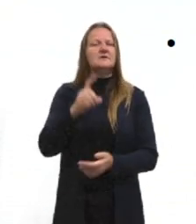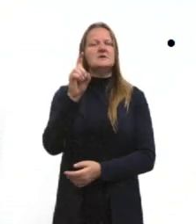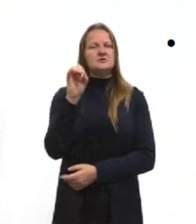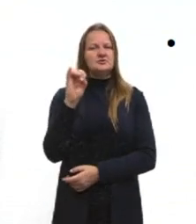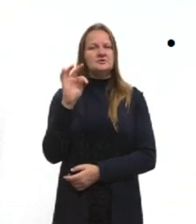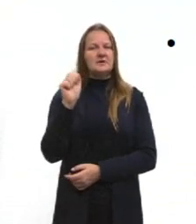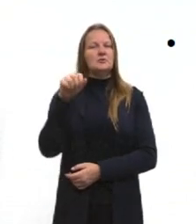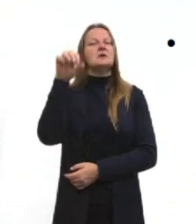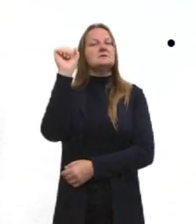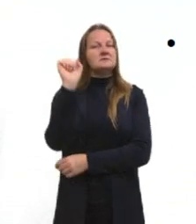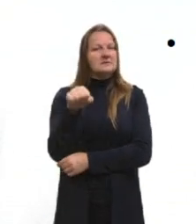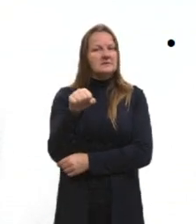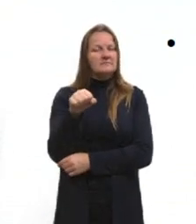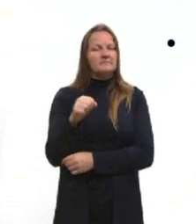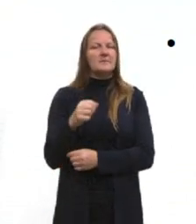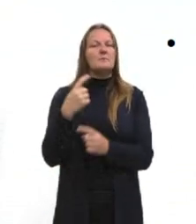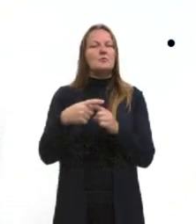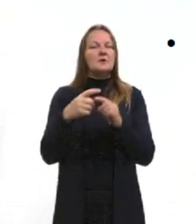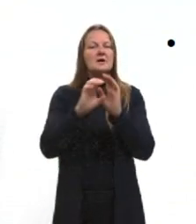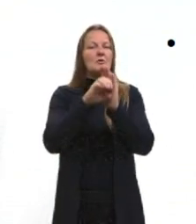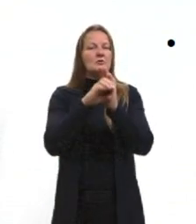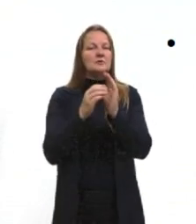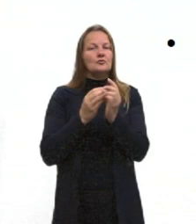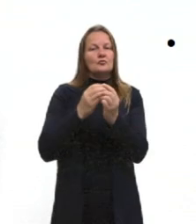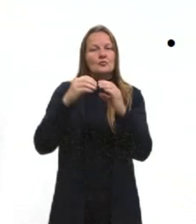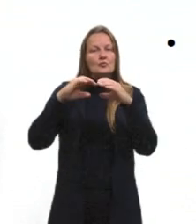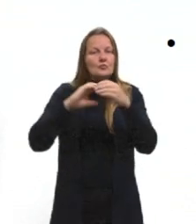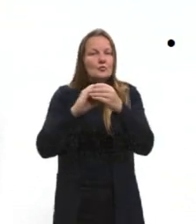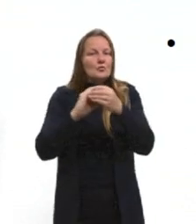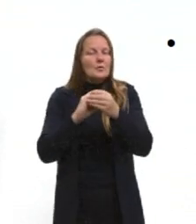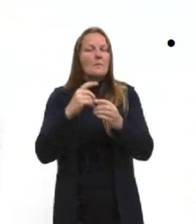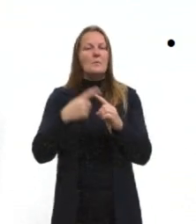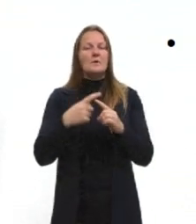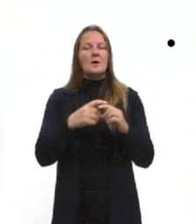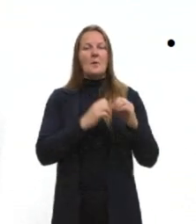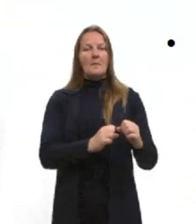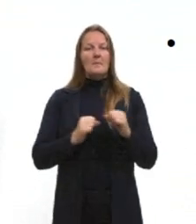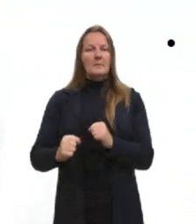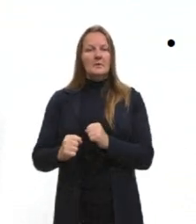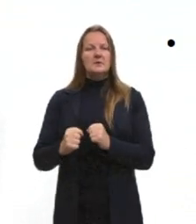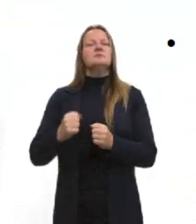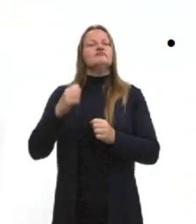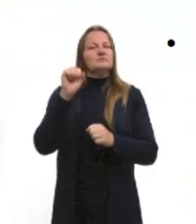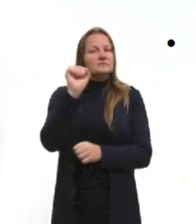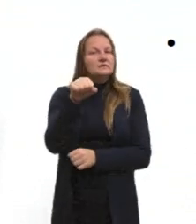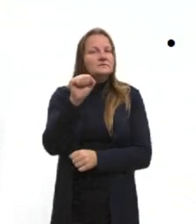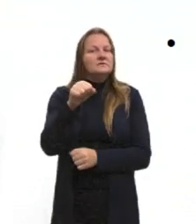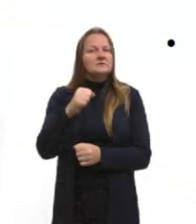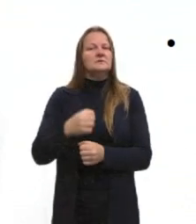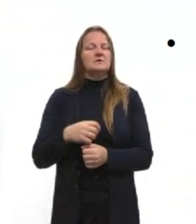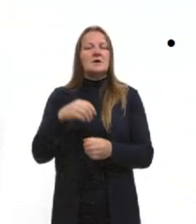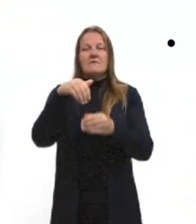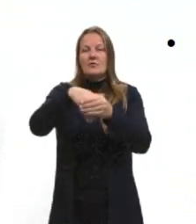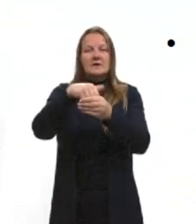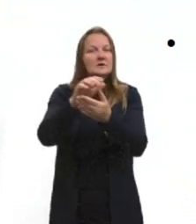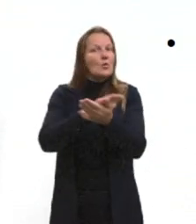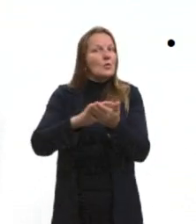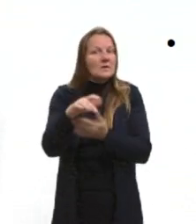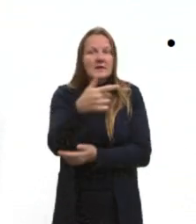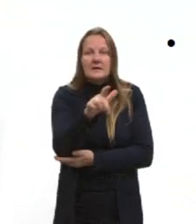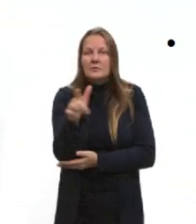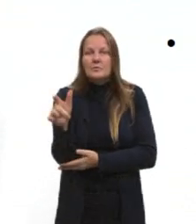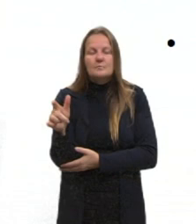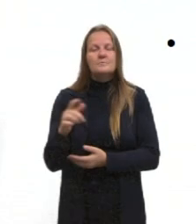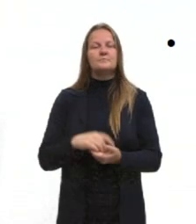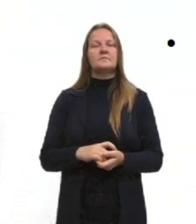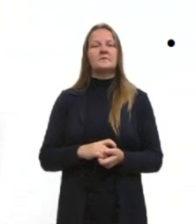se encaixa nesses dois conceitos né a gente já vai adiantar que o poder Foi sim tomado a força sem eleições E desrespeitando